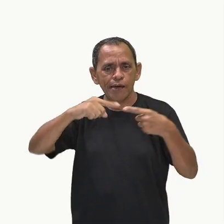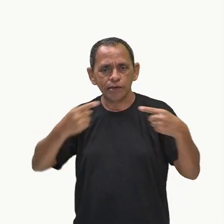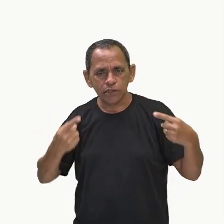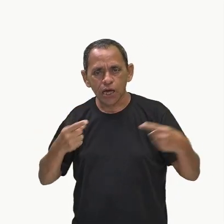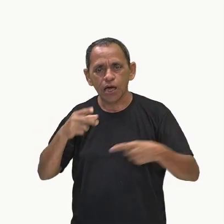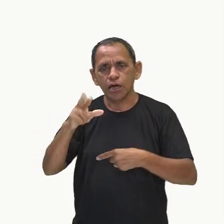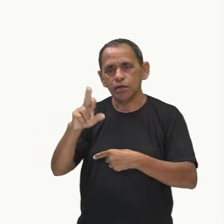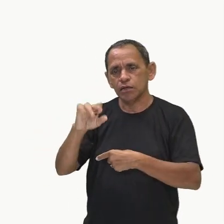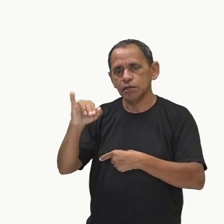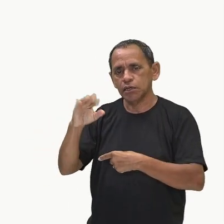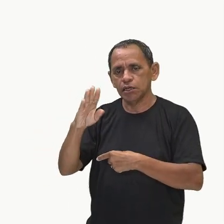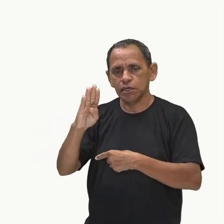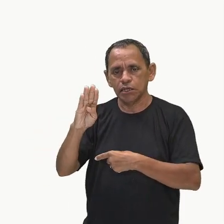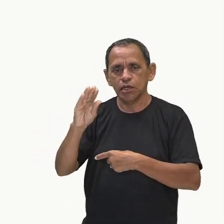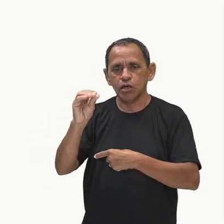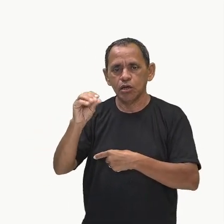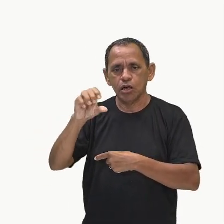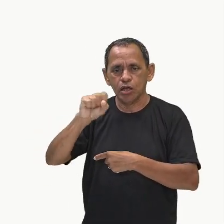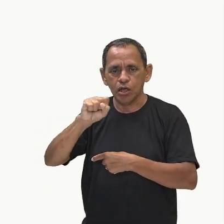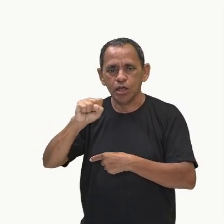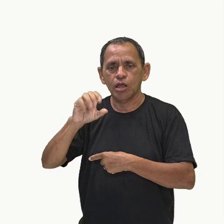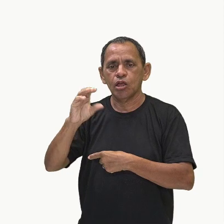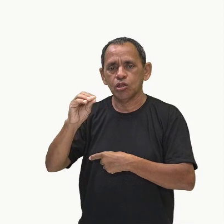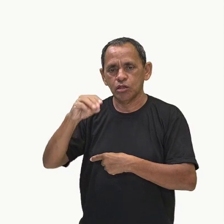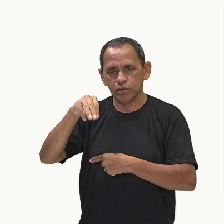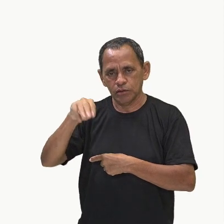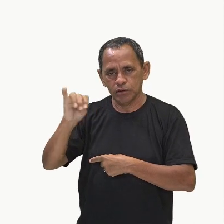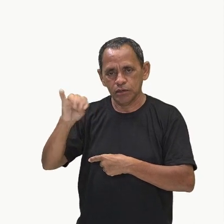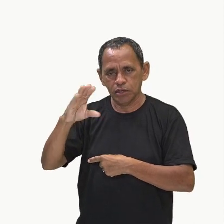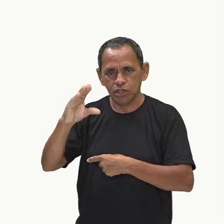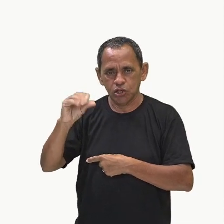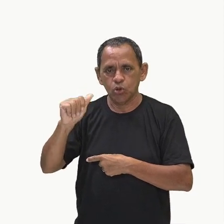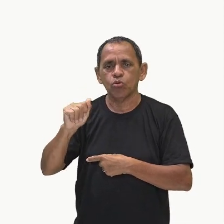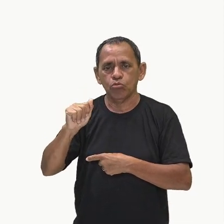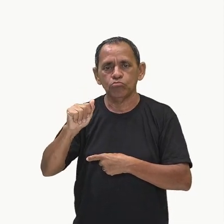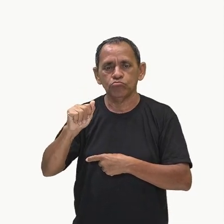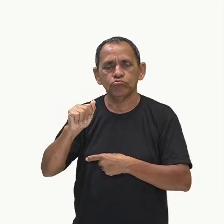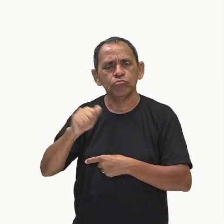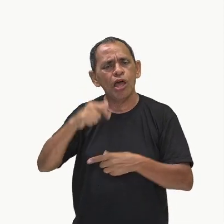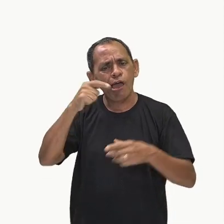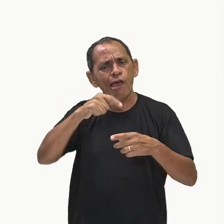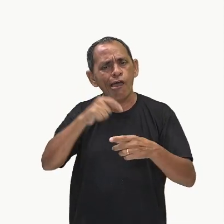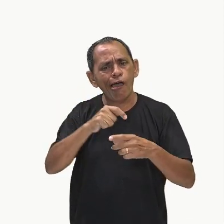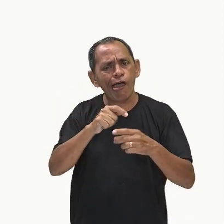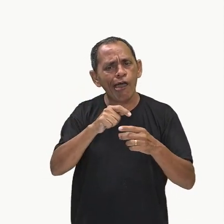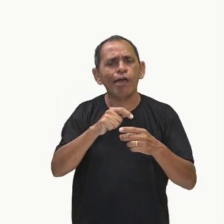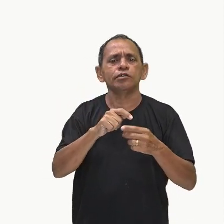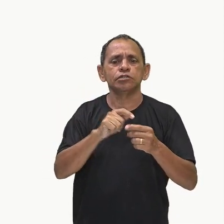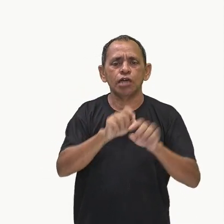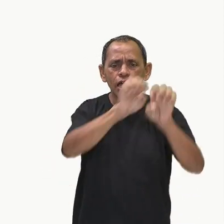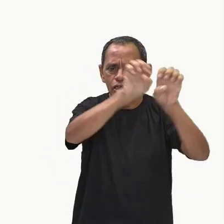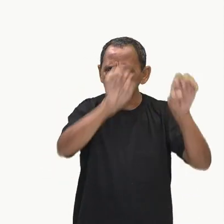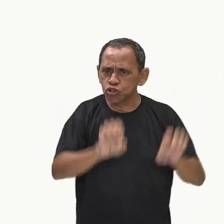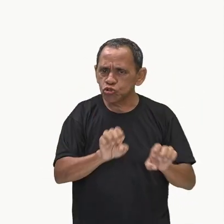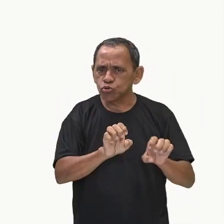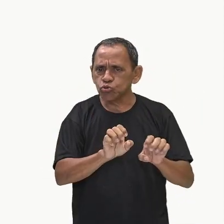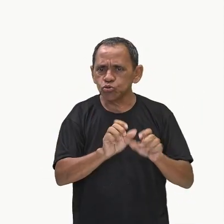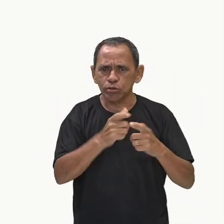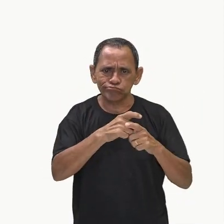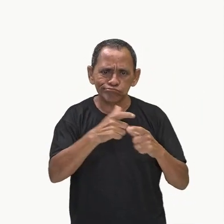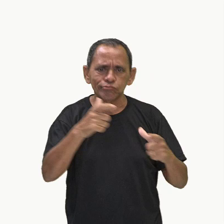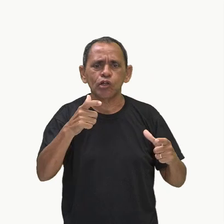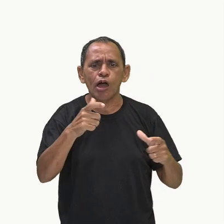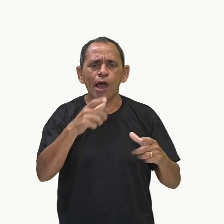como ribossomo. Esse RNA ribossômico é essa estrutura enorme aqui, detalhe em marrom, né?